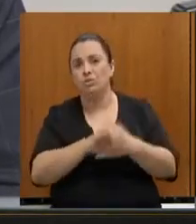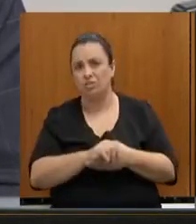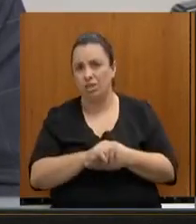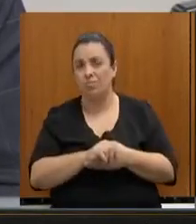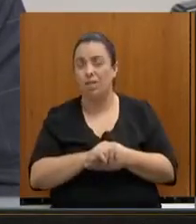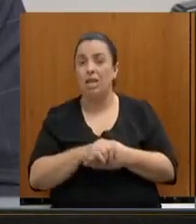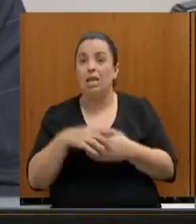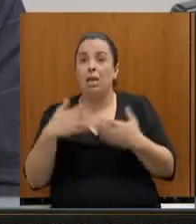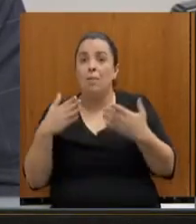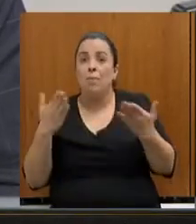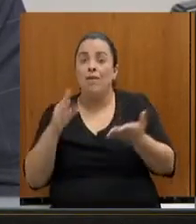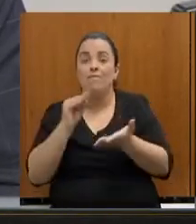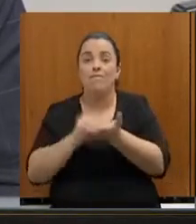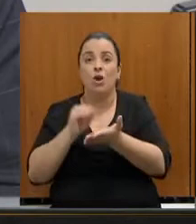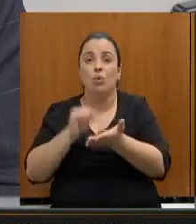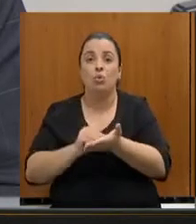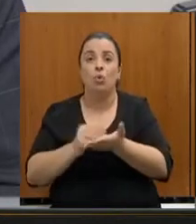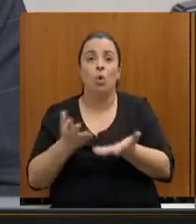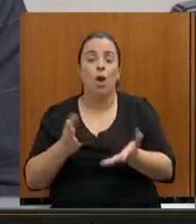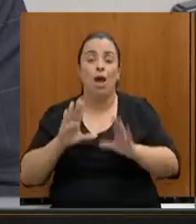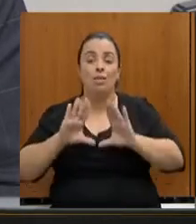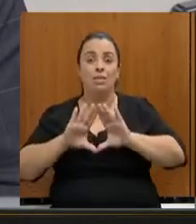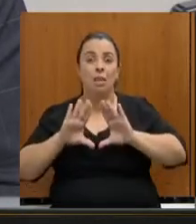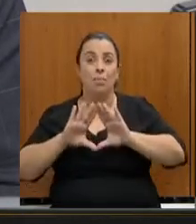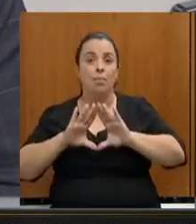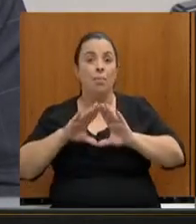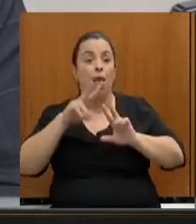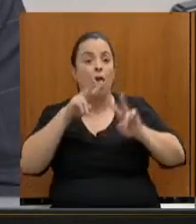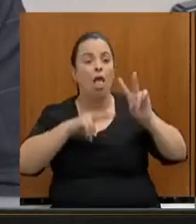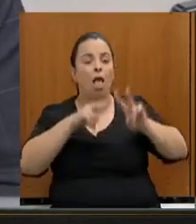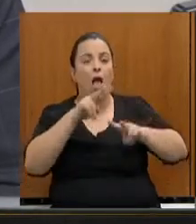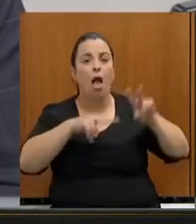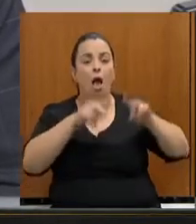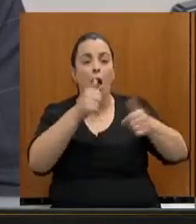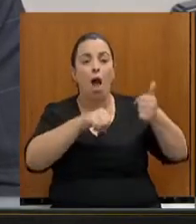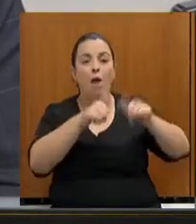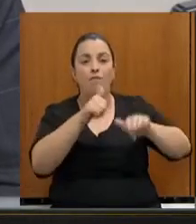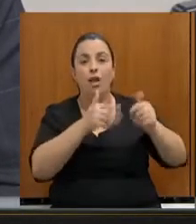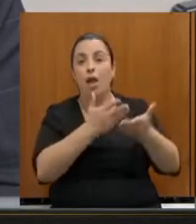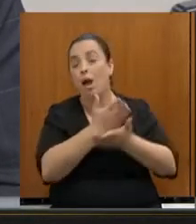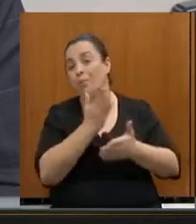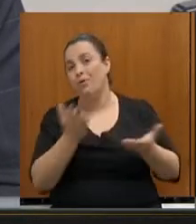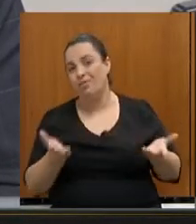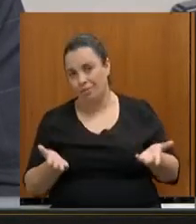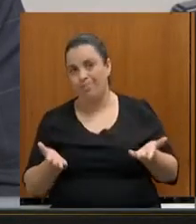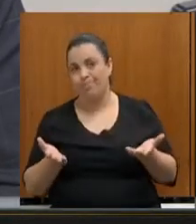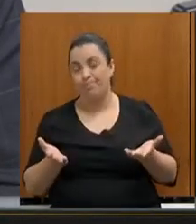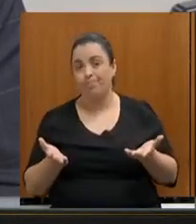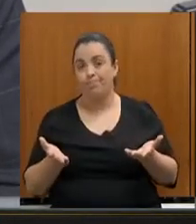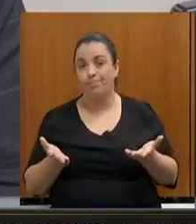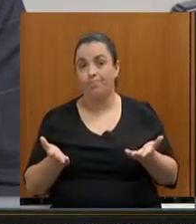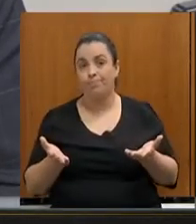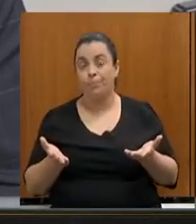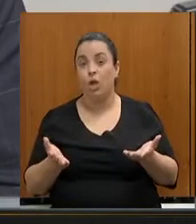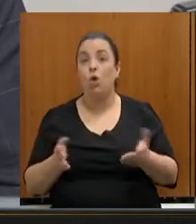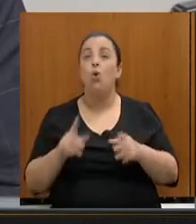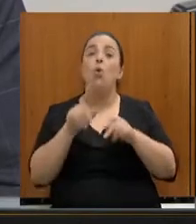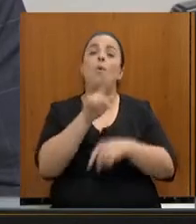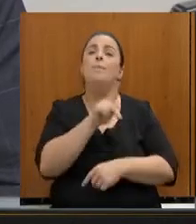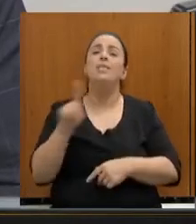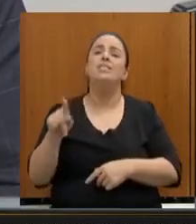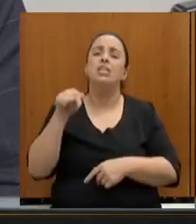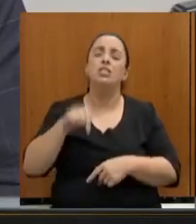apreciação da Assembleia e sendo discutido aqui felizmente o presidente desta assembleia e